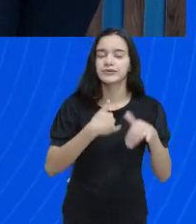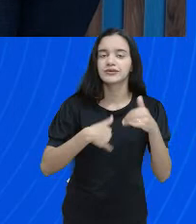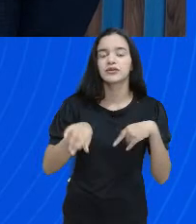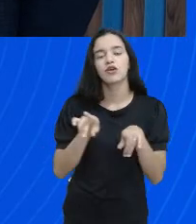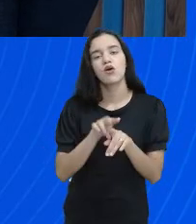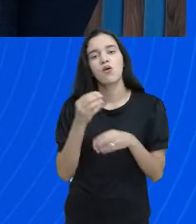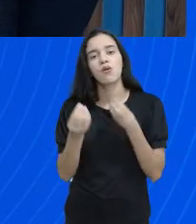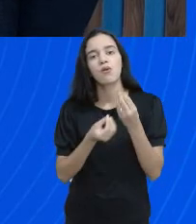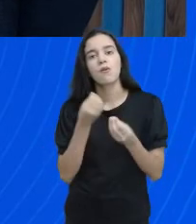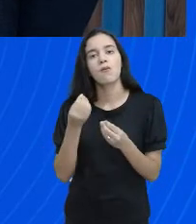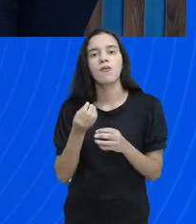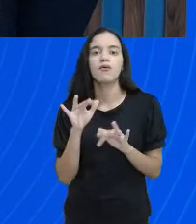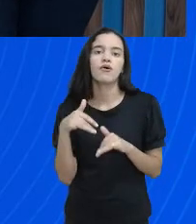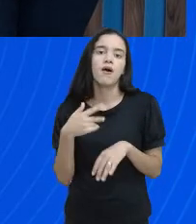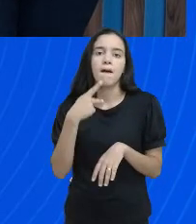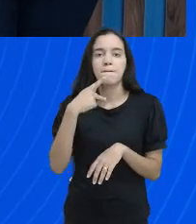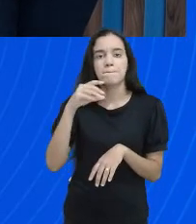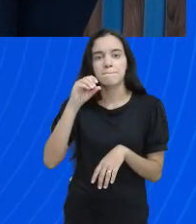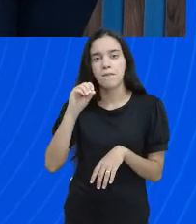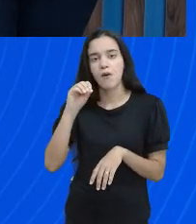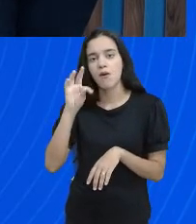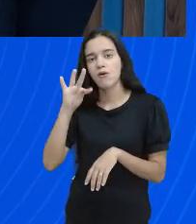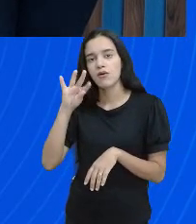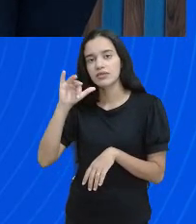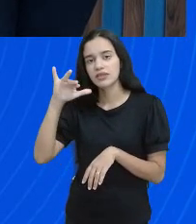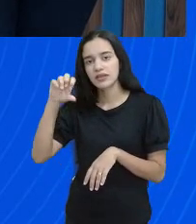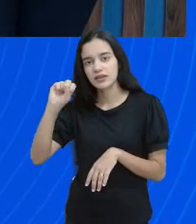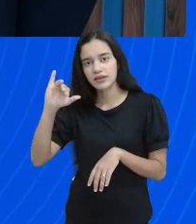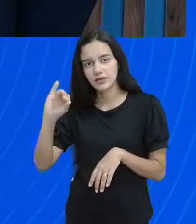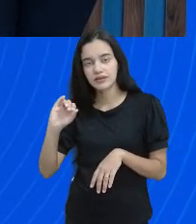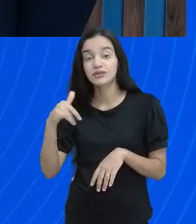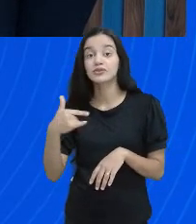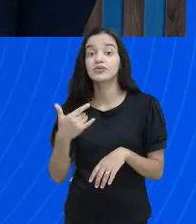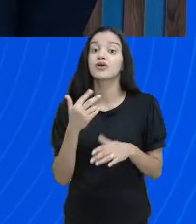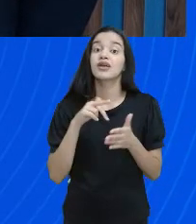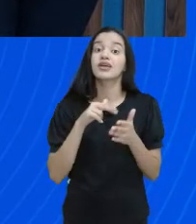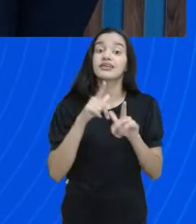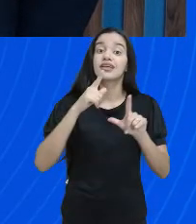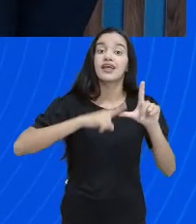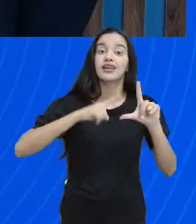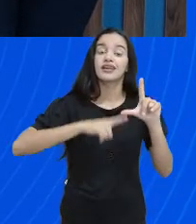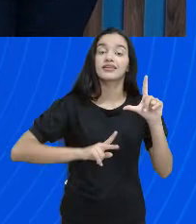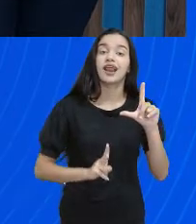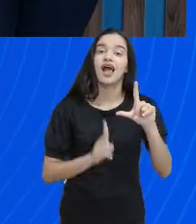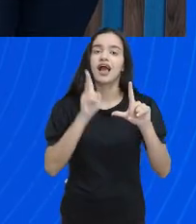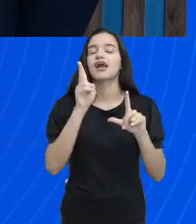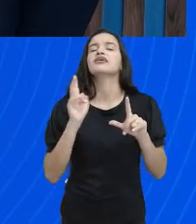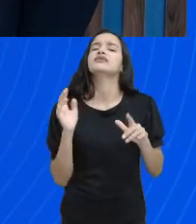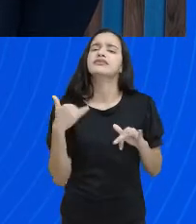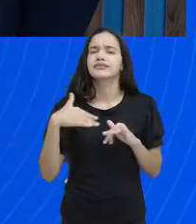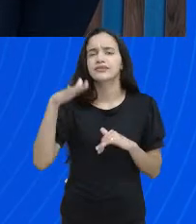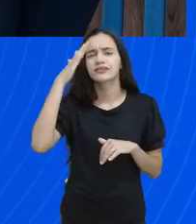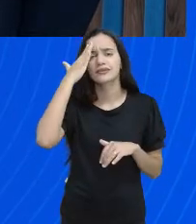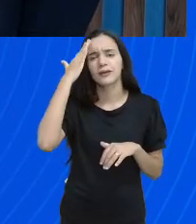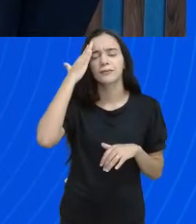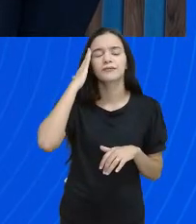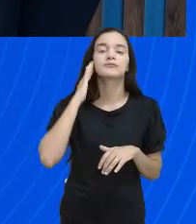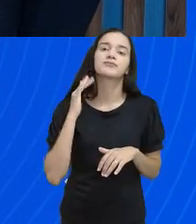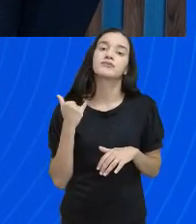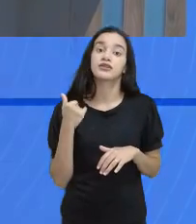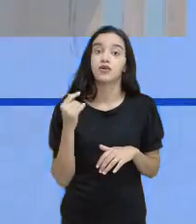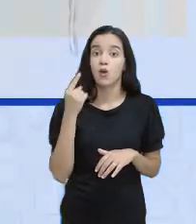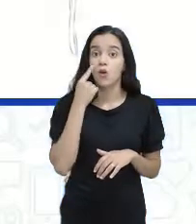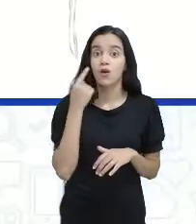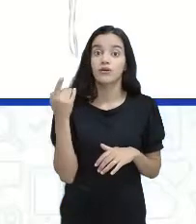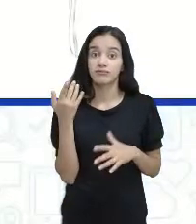potássio, que é a letra K, tá certo? Escrito aí em letra maiúscula, tá bom? Então, sabendo disso, vamos ver